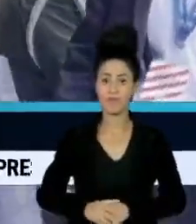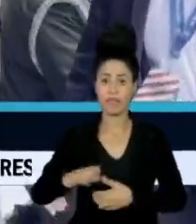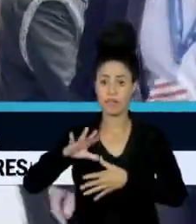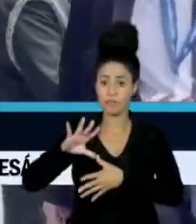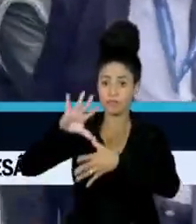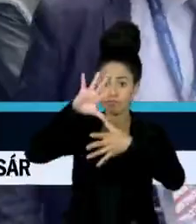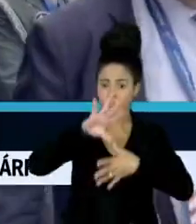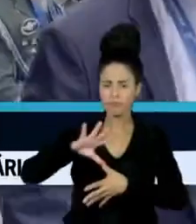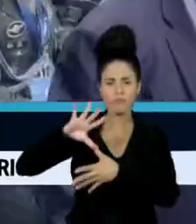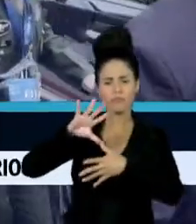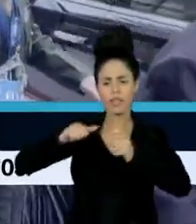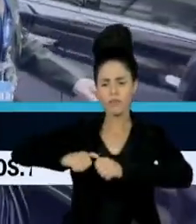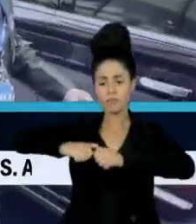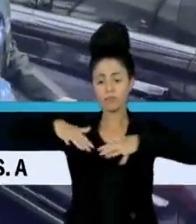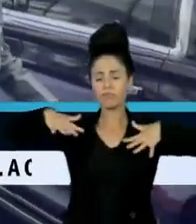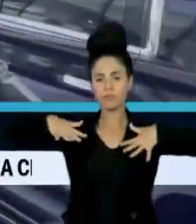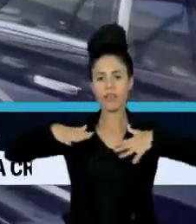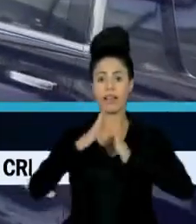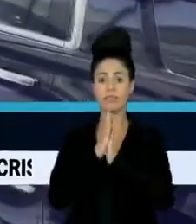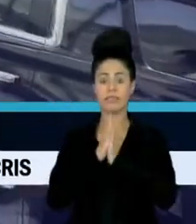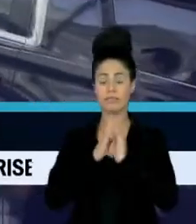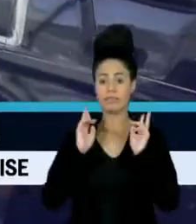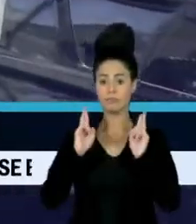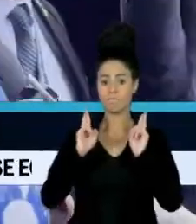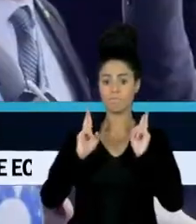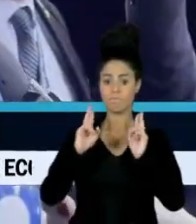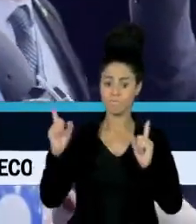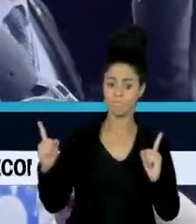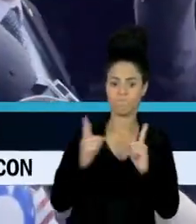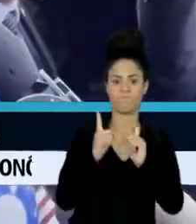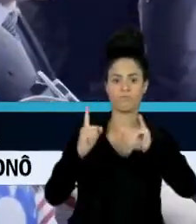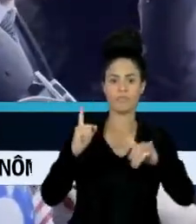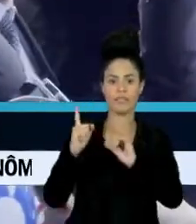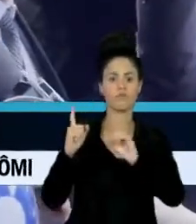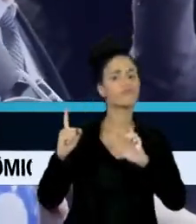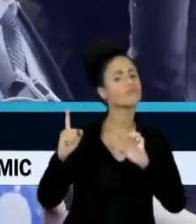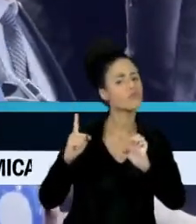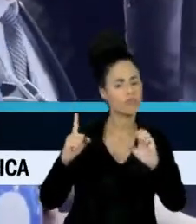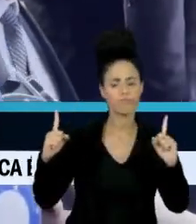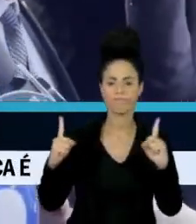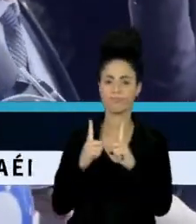Bolsonaro falou da expectativa do encontro com o presidente americano. Nós precisamos